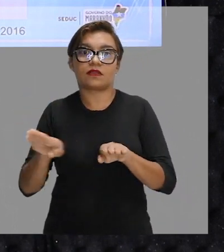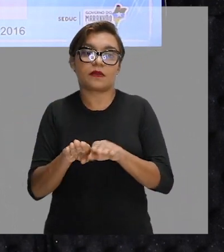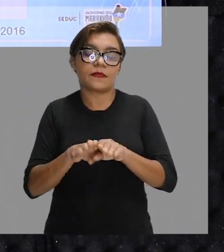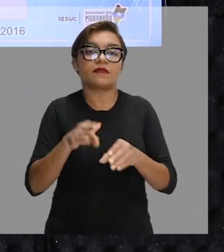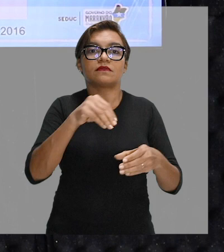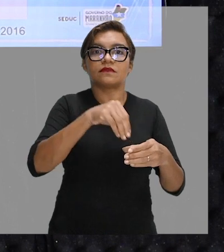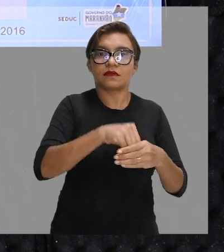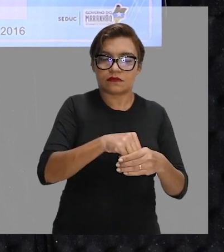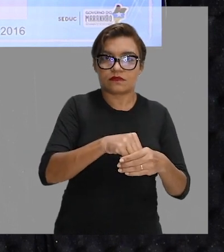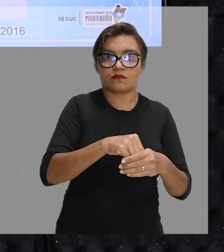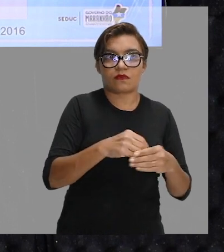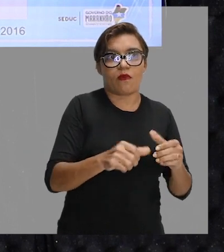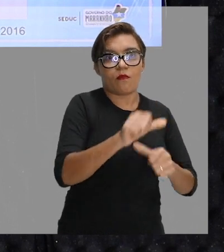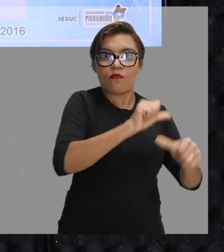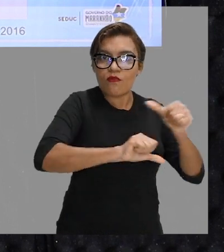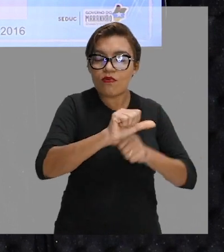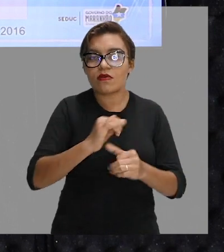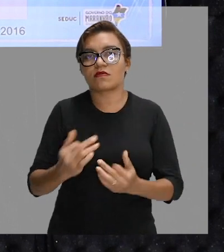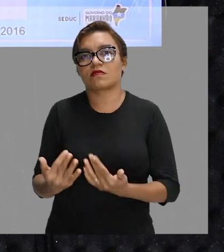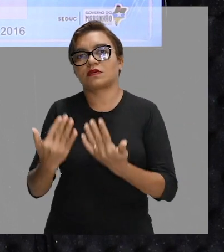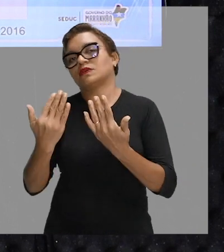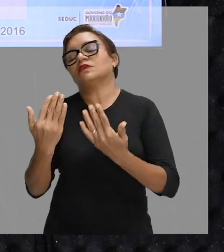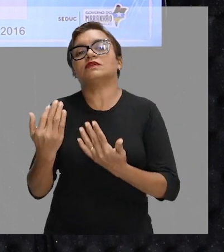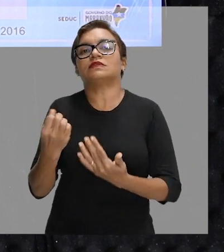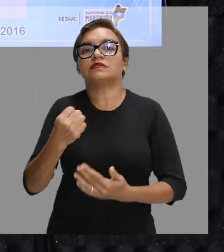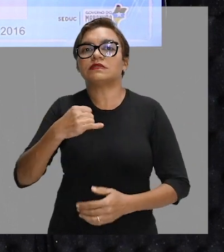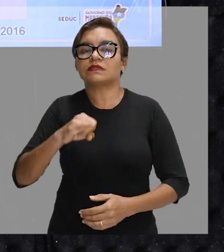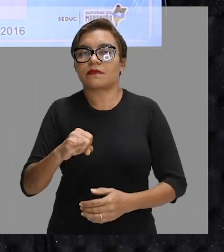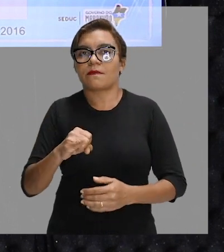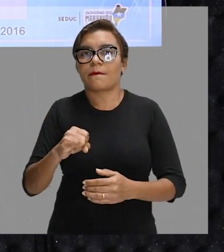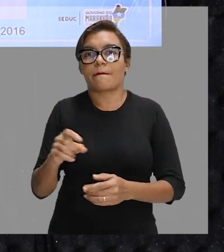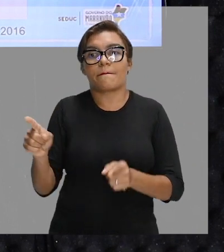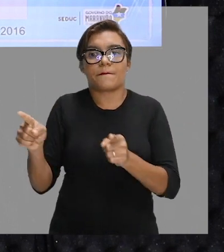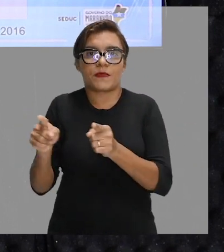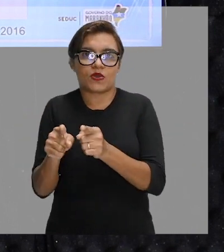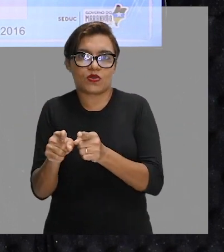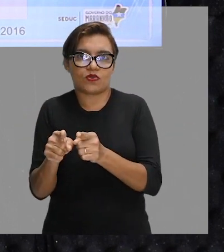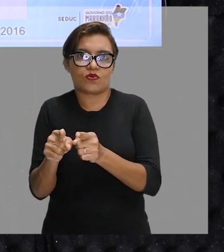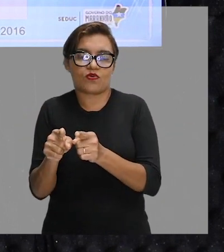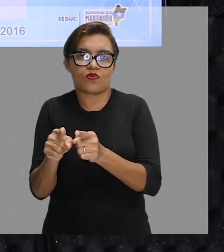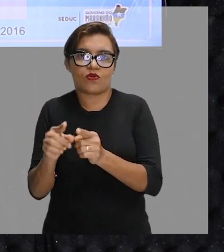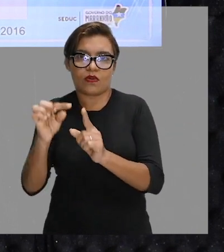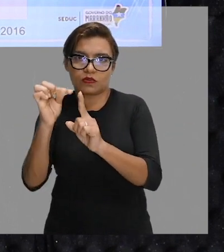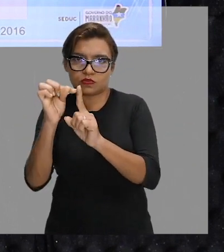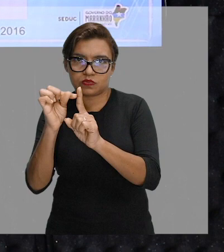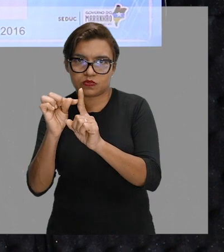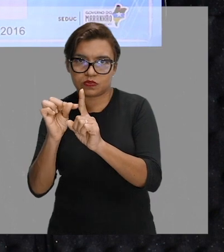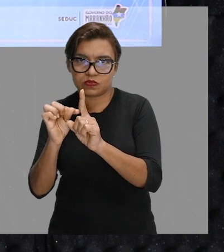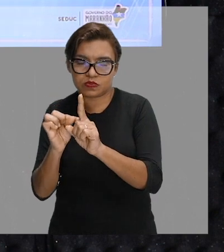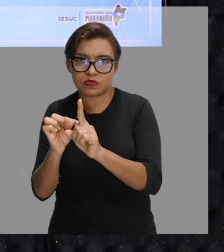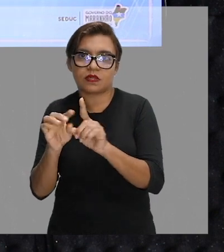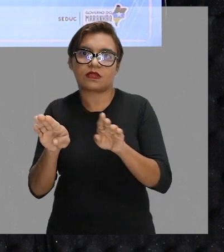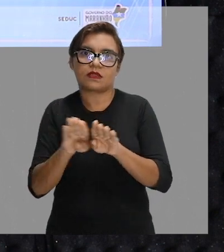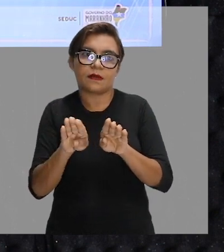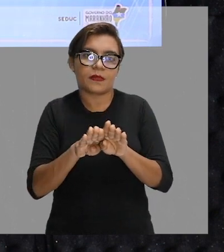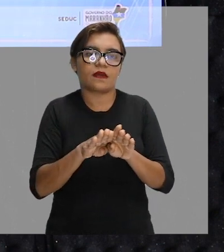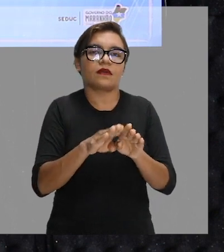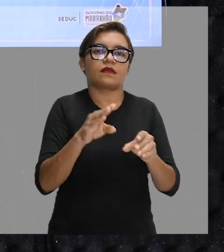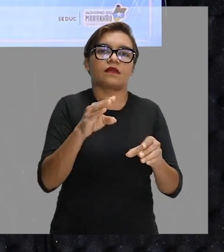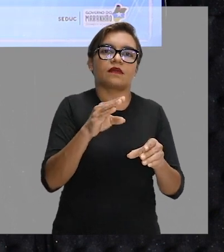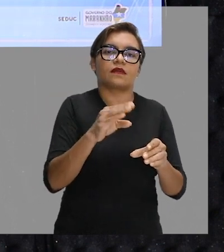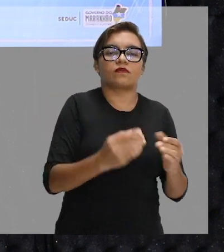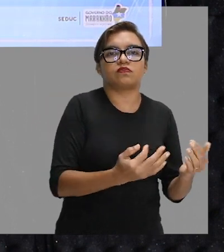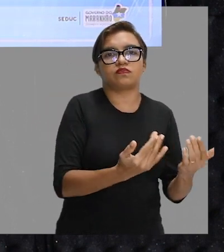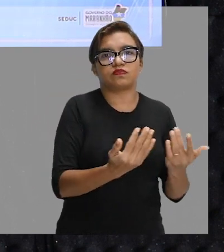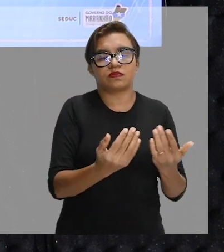de ebulição. Quanto menor for a pressão externa, menor será a temperatura de ebulição.